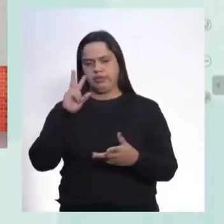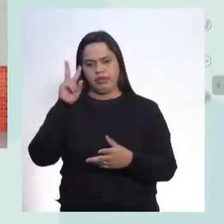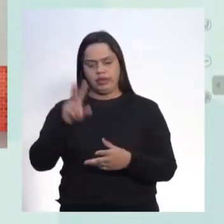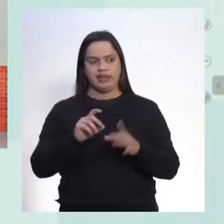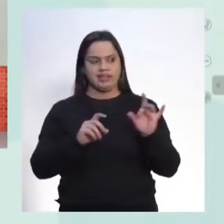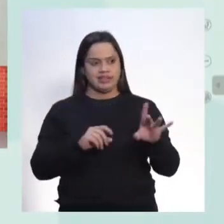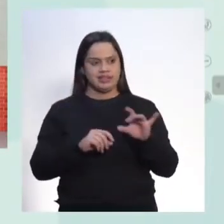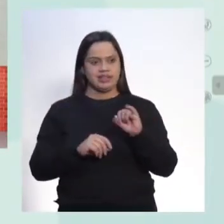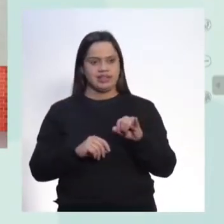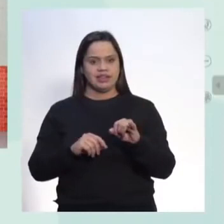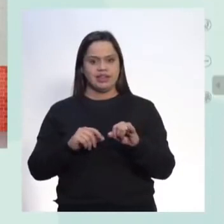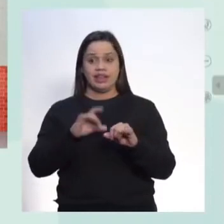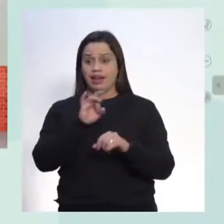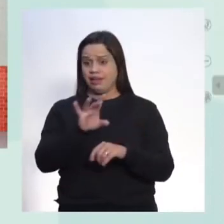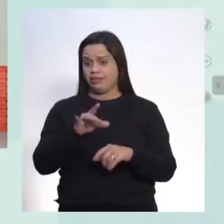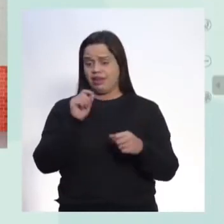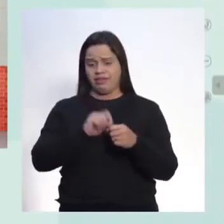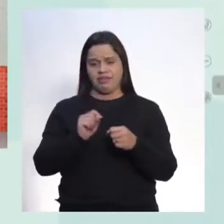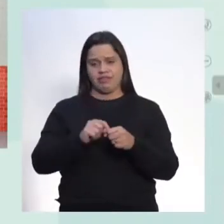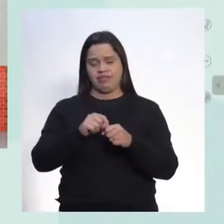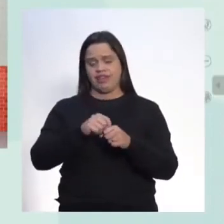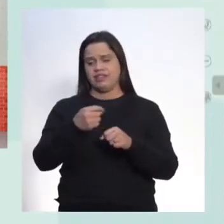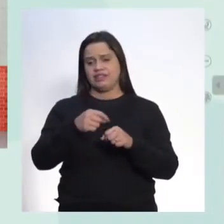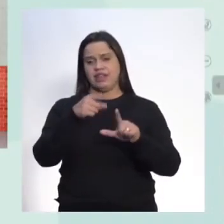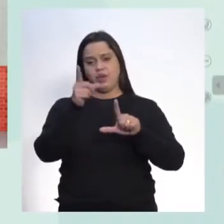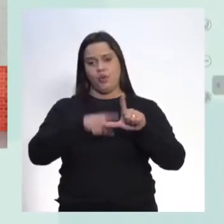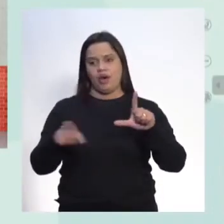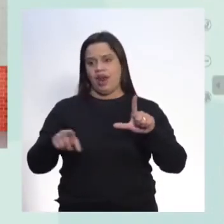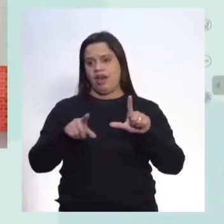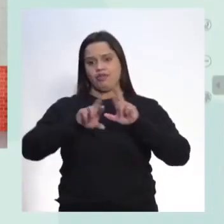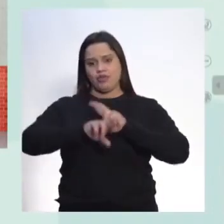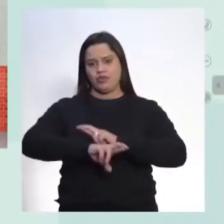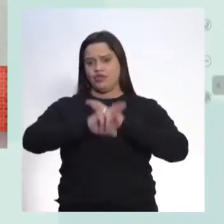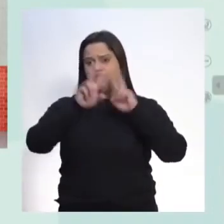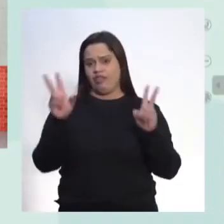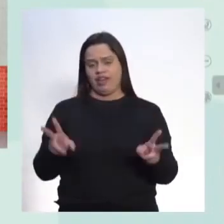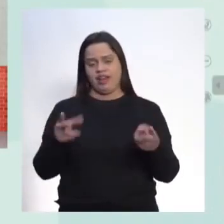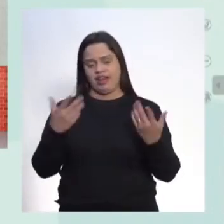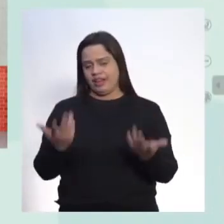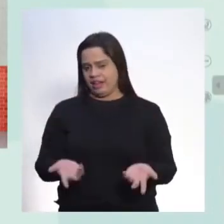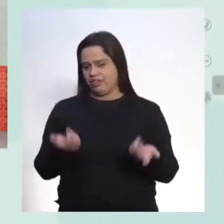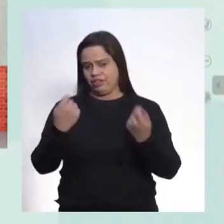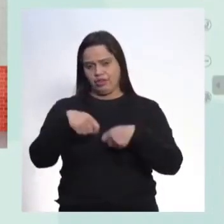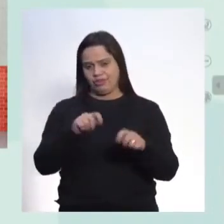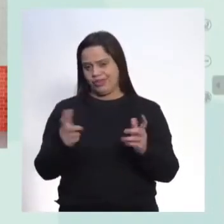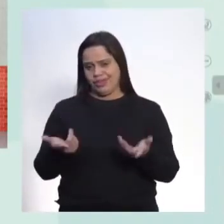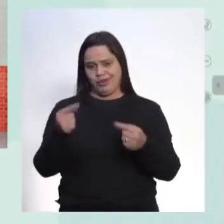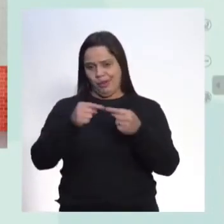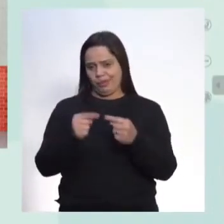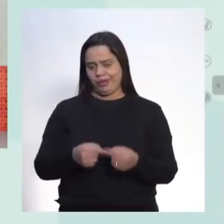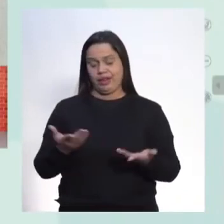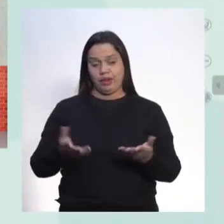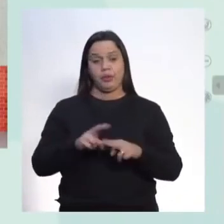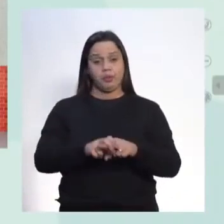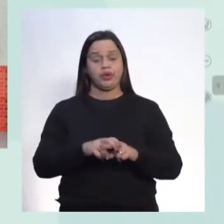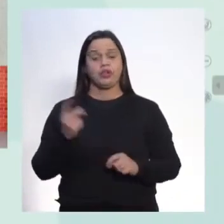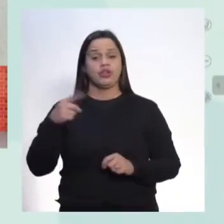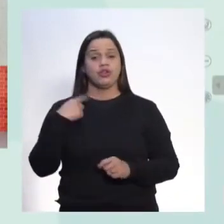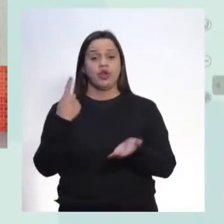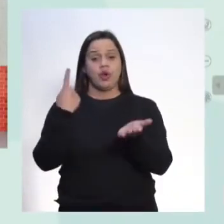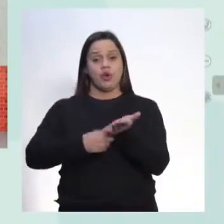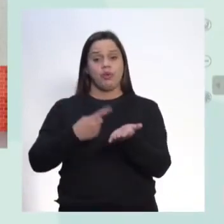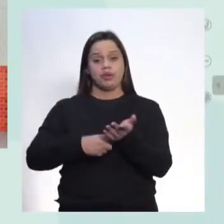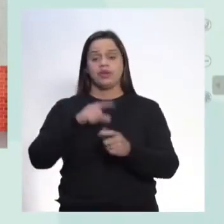Nossa, acho que cada um ia montar um gráfico diferente e ninguém ia falar que é o mesmo. Exatamente, não tinha muita lógica, não tinha cabimento, tá? Então é por isso, né,